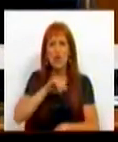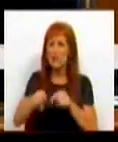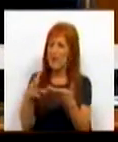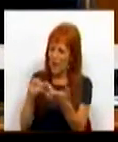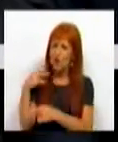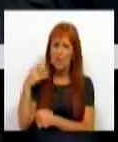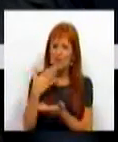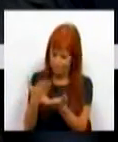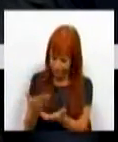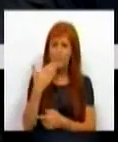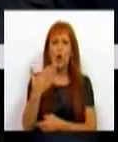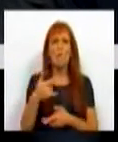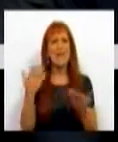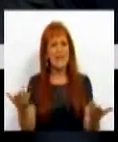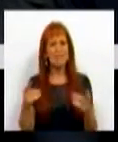palavra. Muito obrigado.